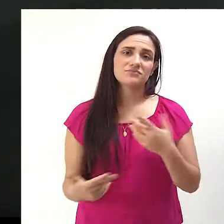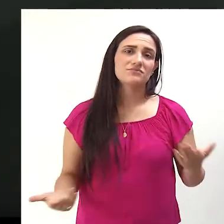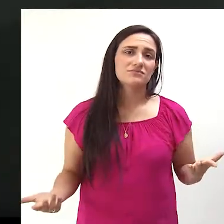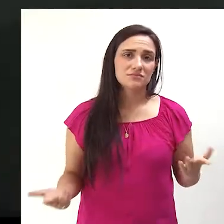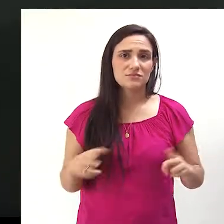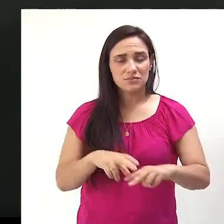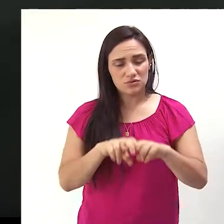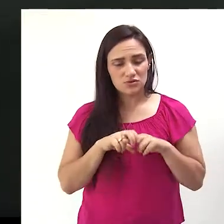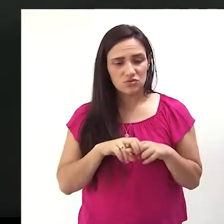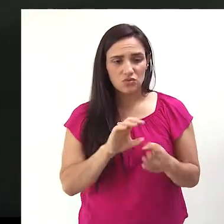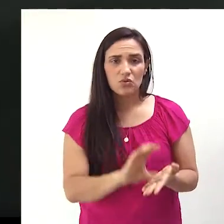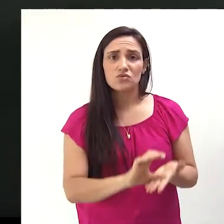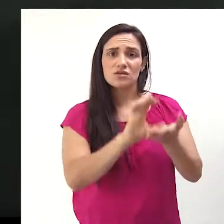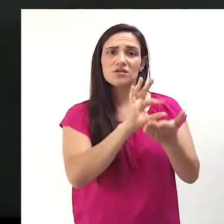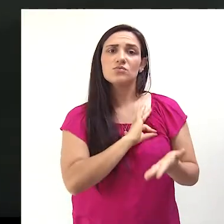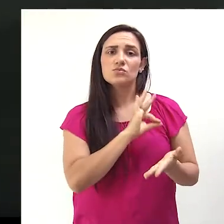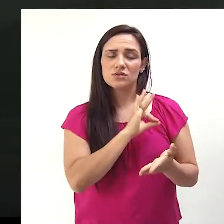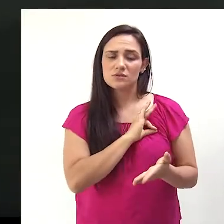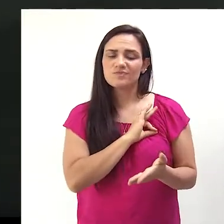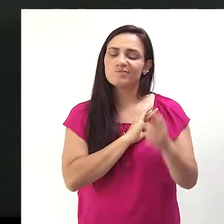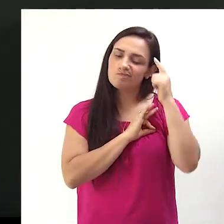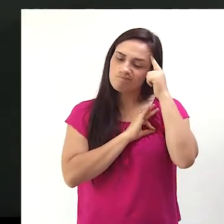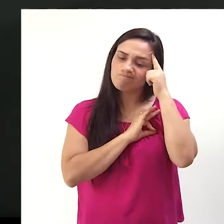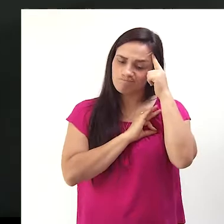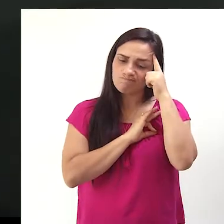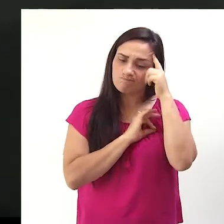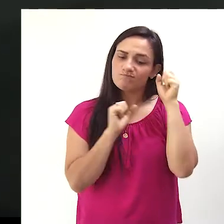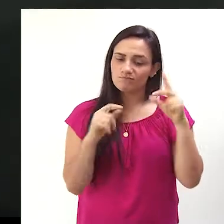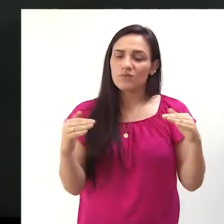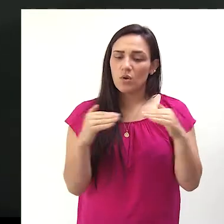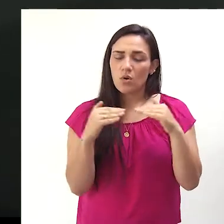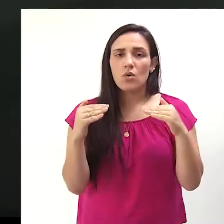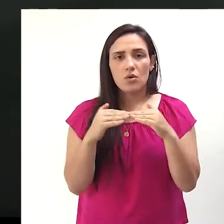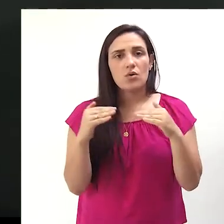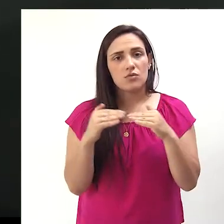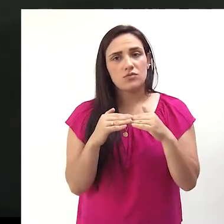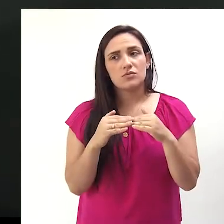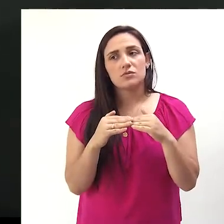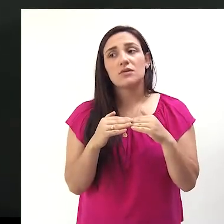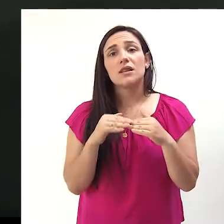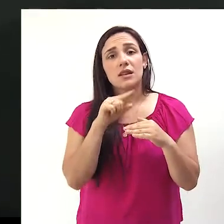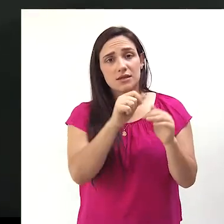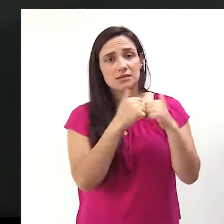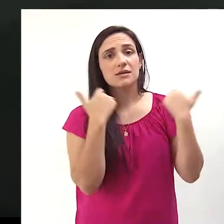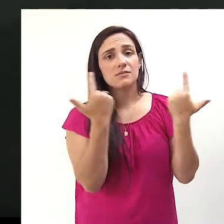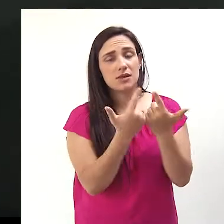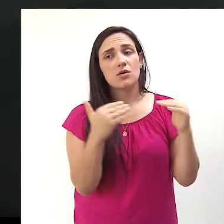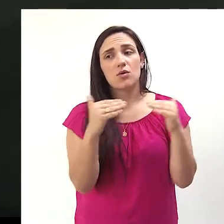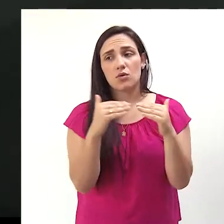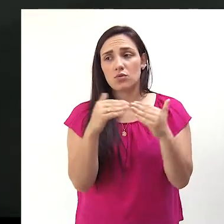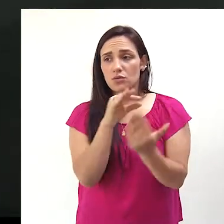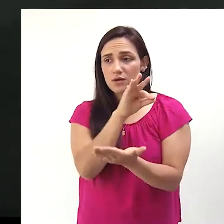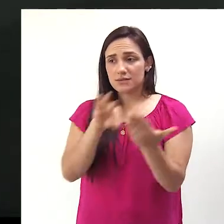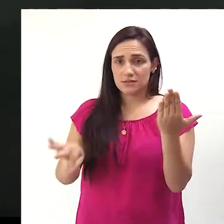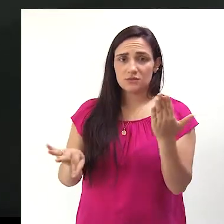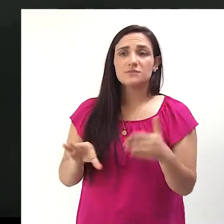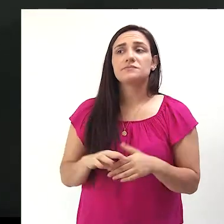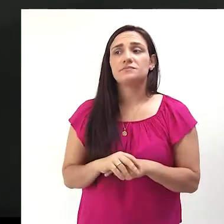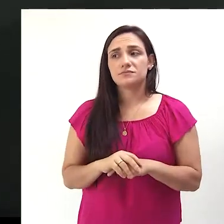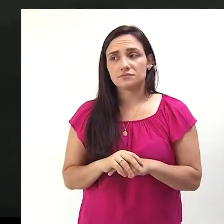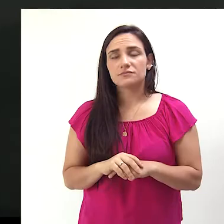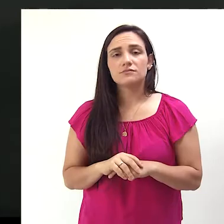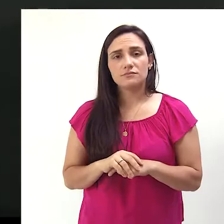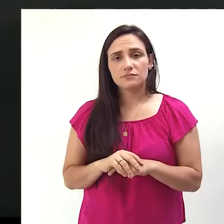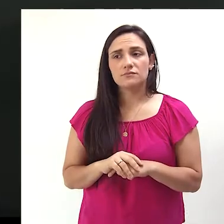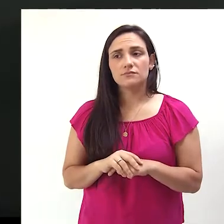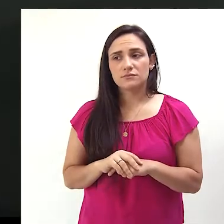essa propositura para o Conselho Superior de Polícia, que encampou a ideia, levou à Assembleia, aprovou no Conselho, levou à Assembleia, a